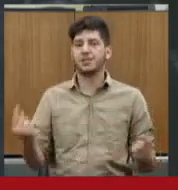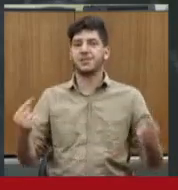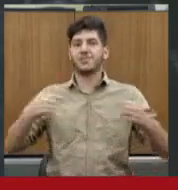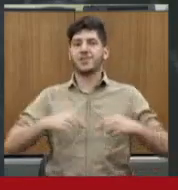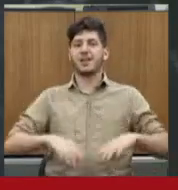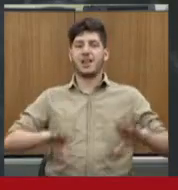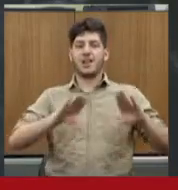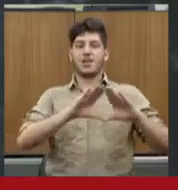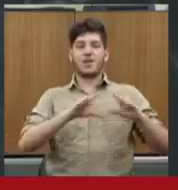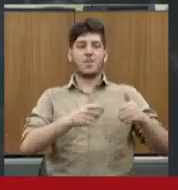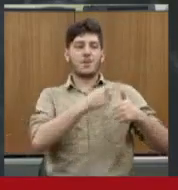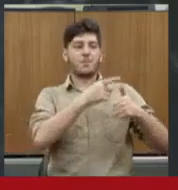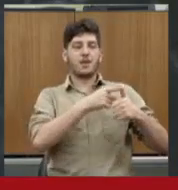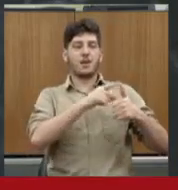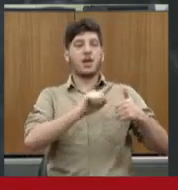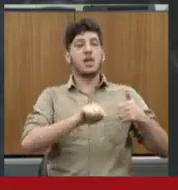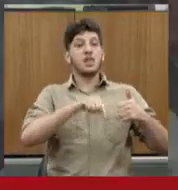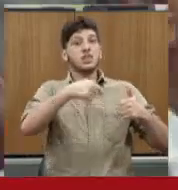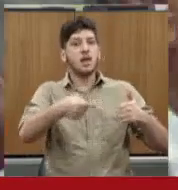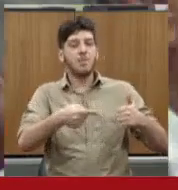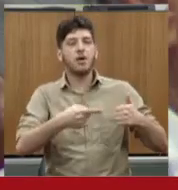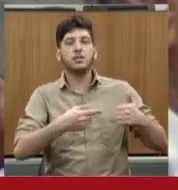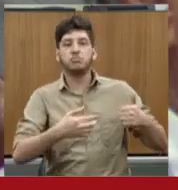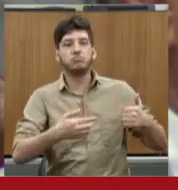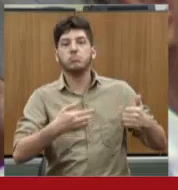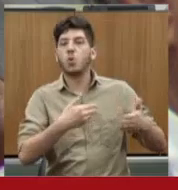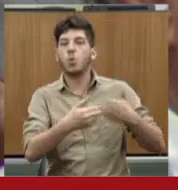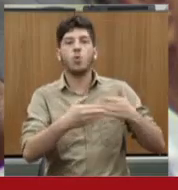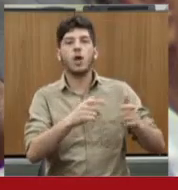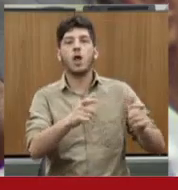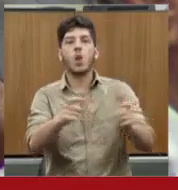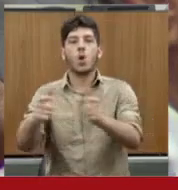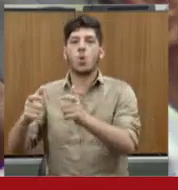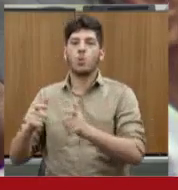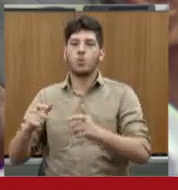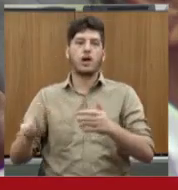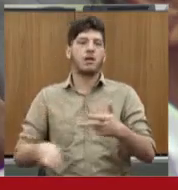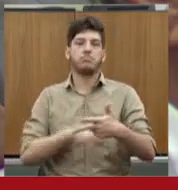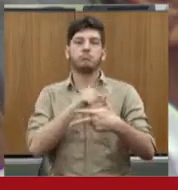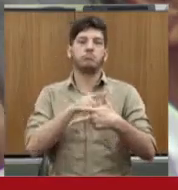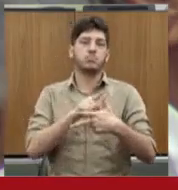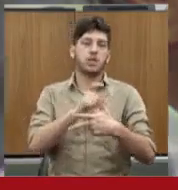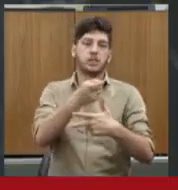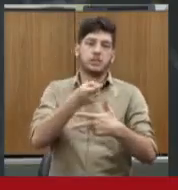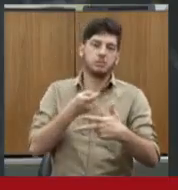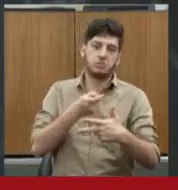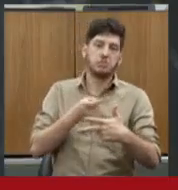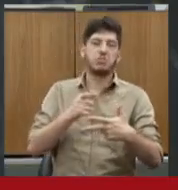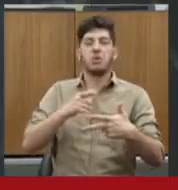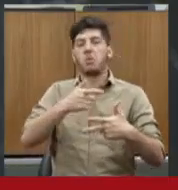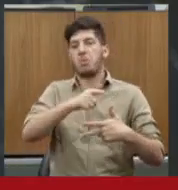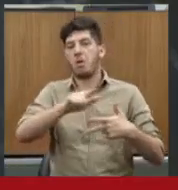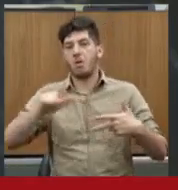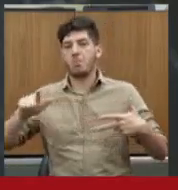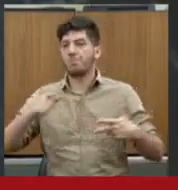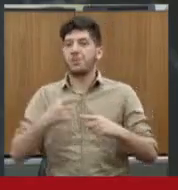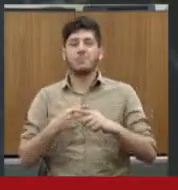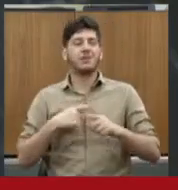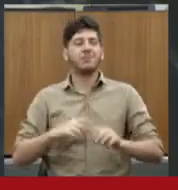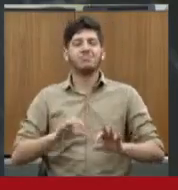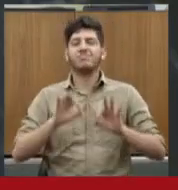antes de assumir qualquer função que seja no Executivo, porque ele, com certeza, será